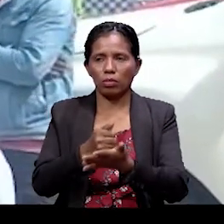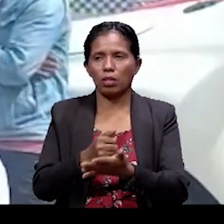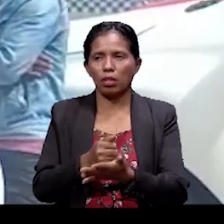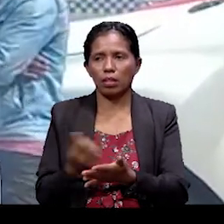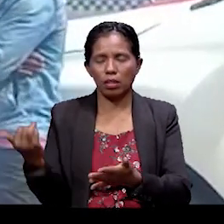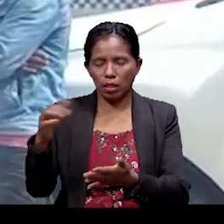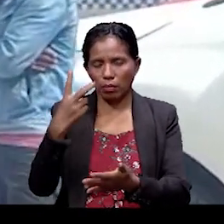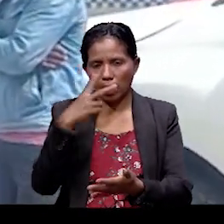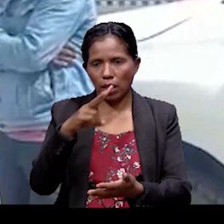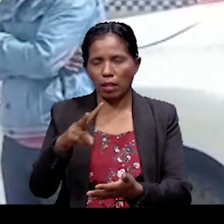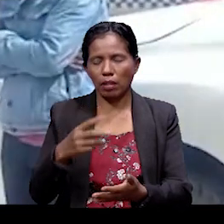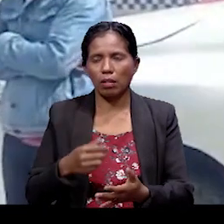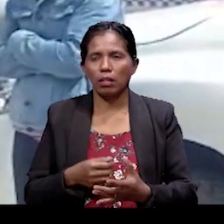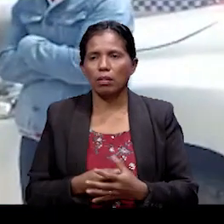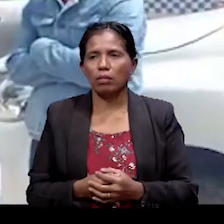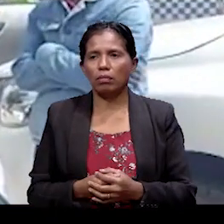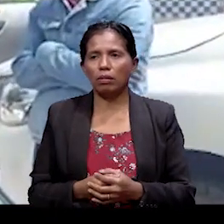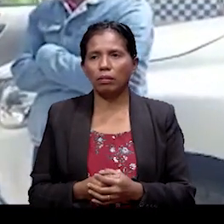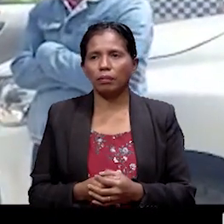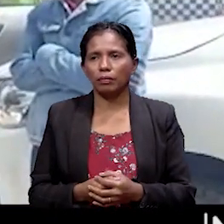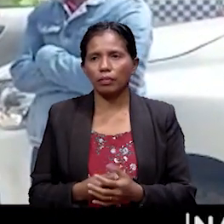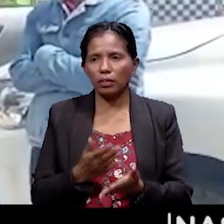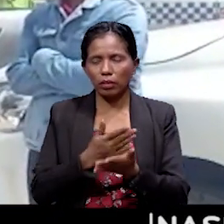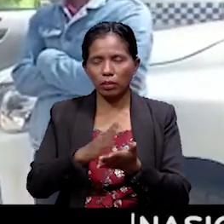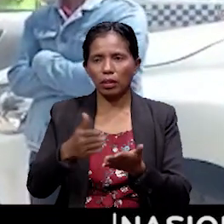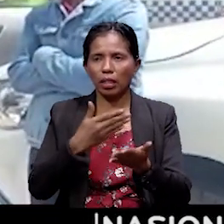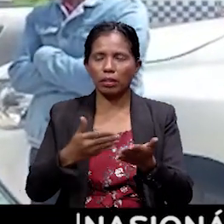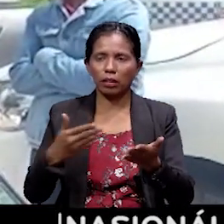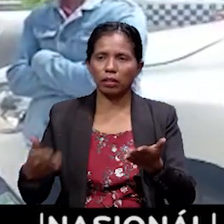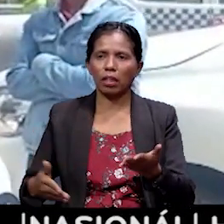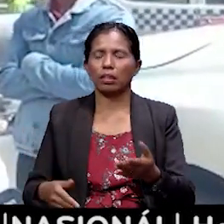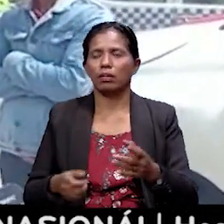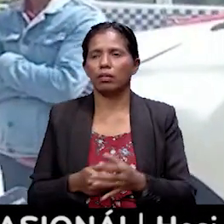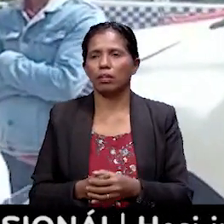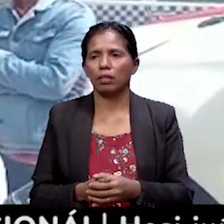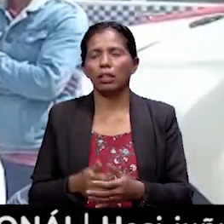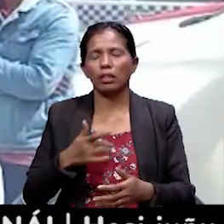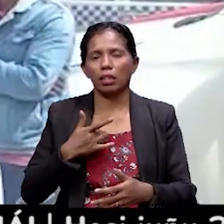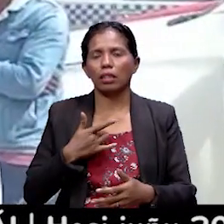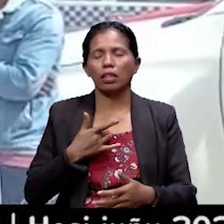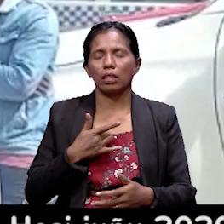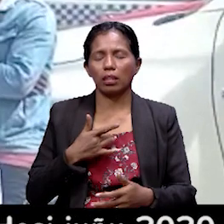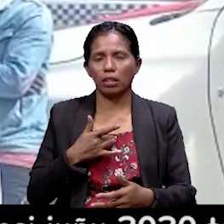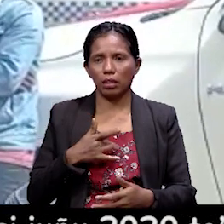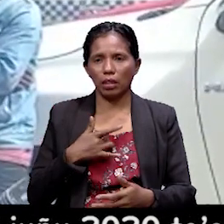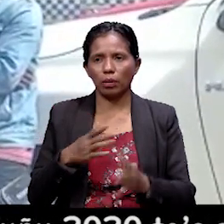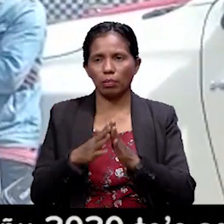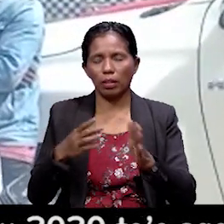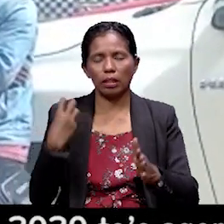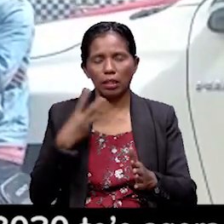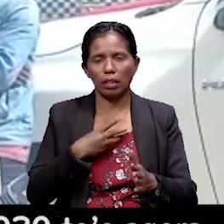ia husi. Mas mo ke fahe sa san emergensi dia, mebe ne orgullo bot. Ita espera kata ke